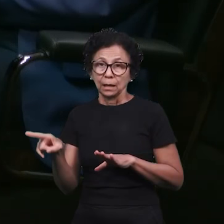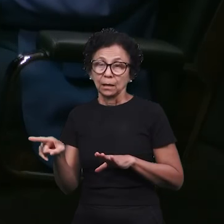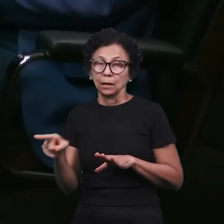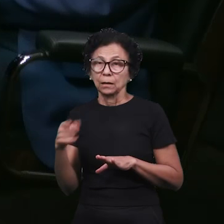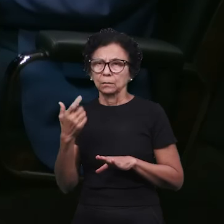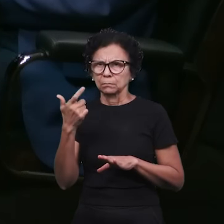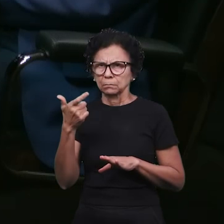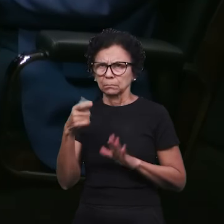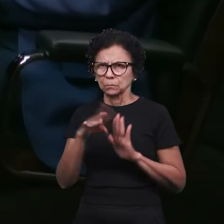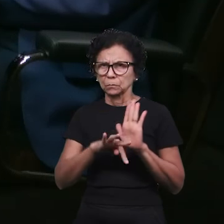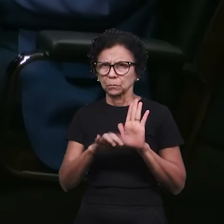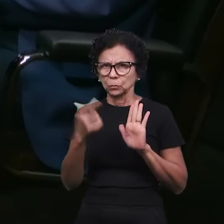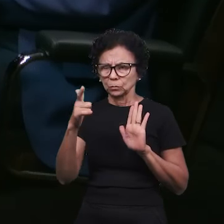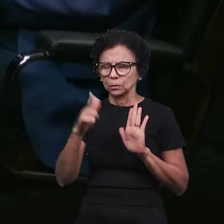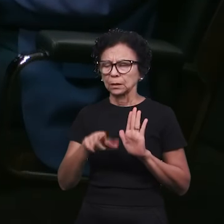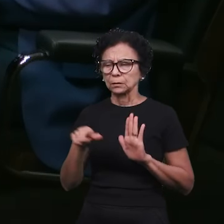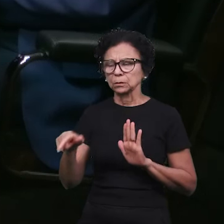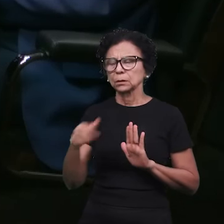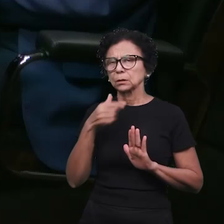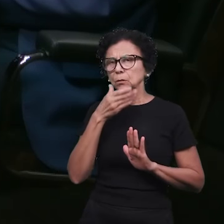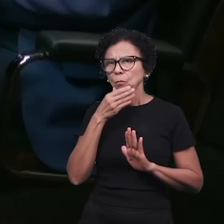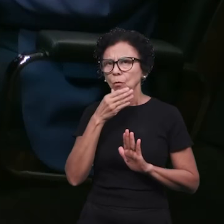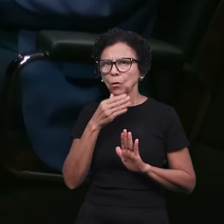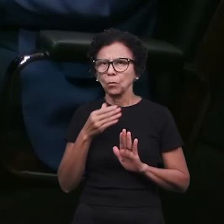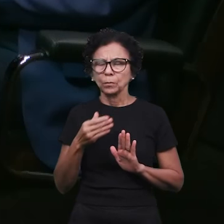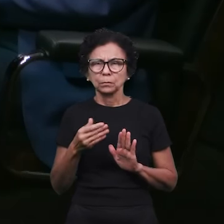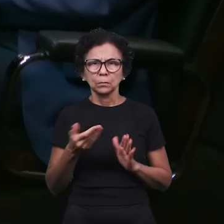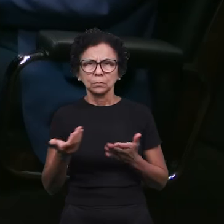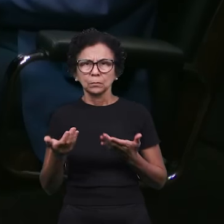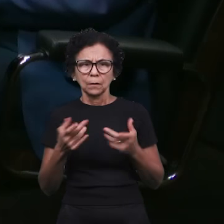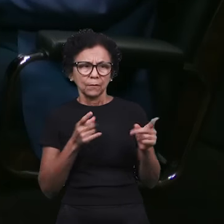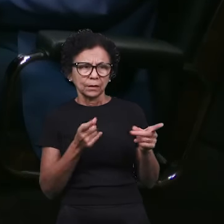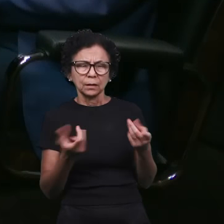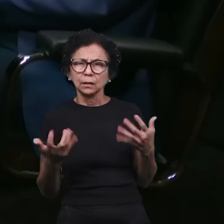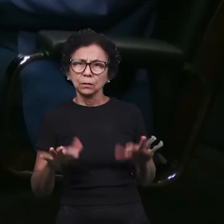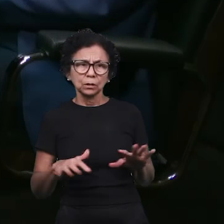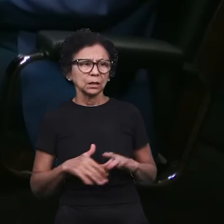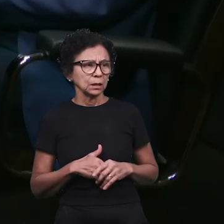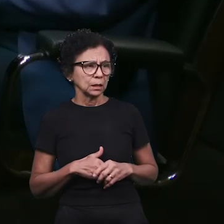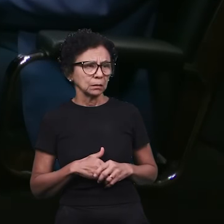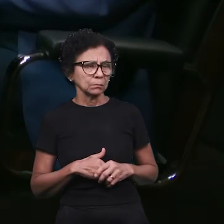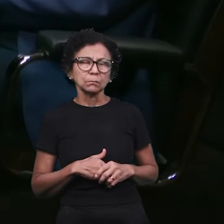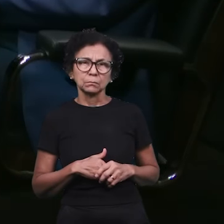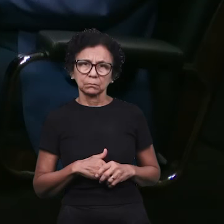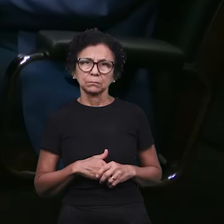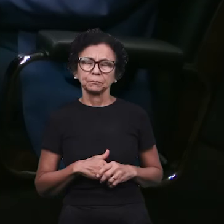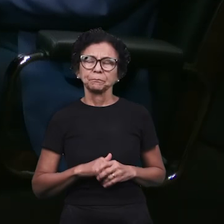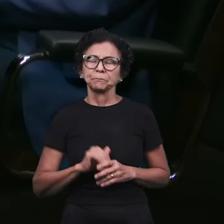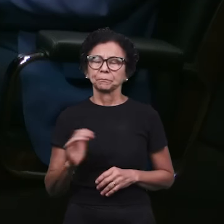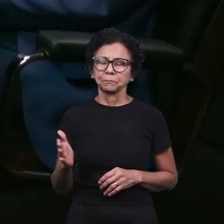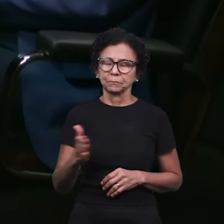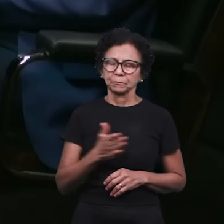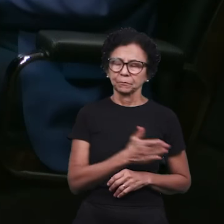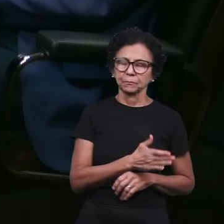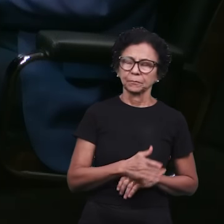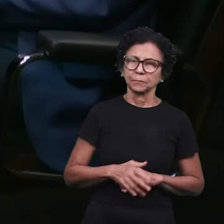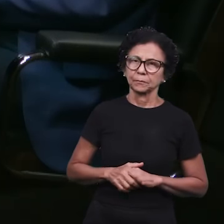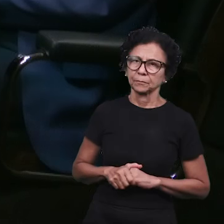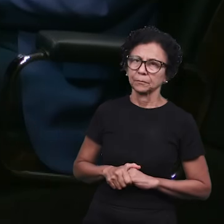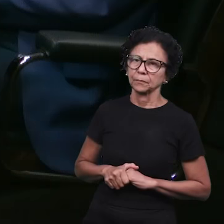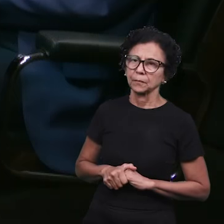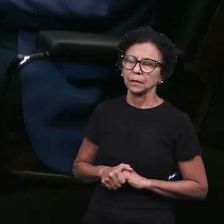aprendemos isso na palavra. O adversário, ele não tem nenhum poder sobre nós. Ele usa